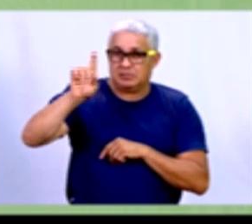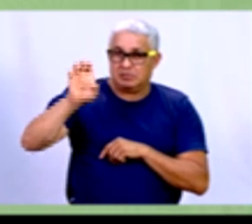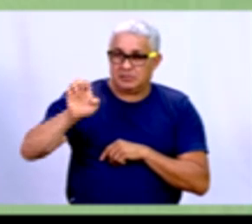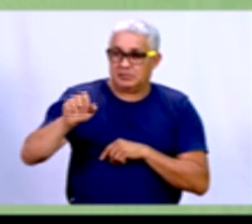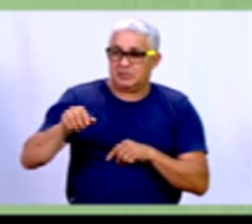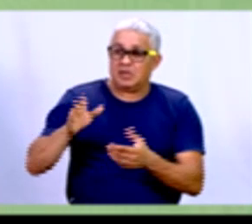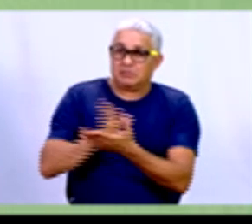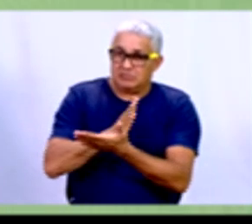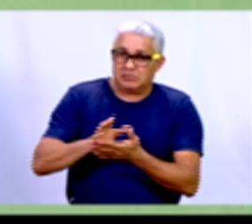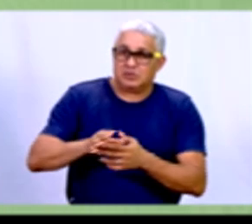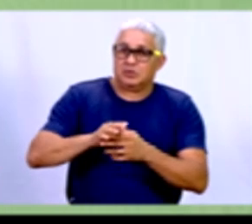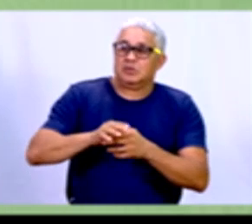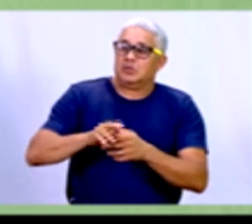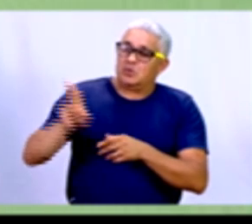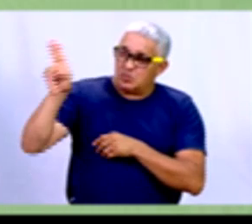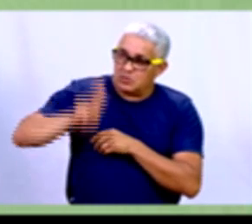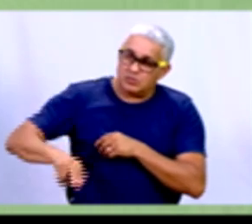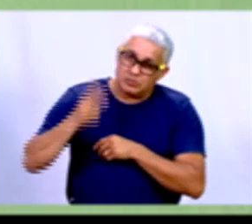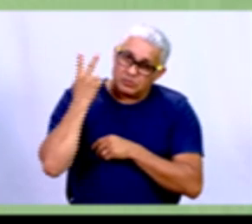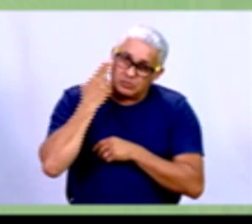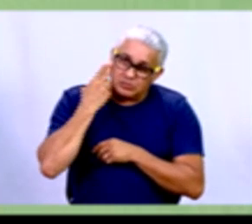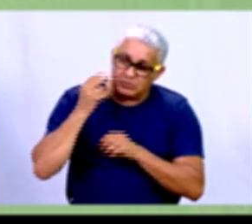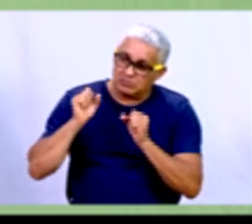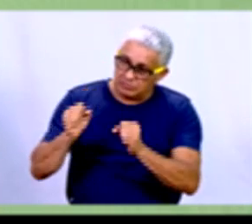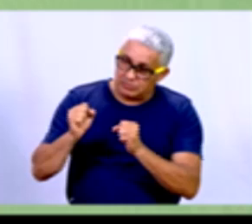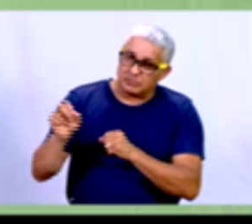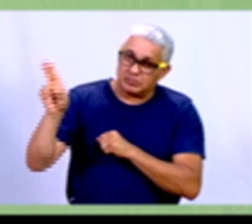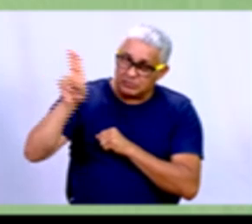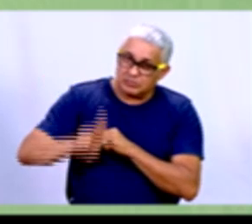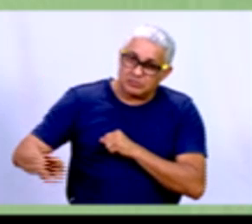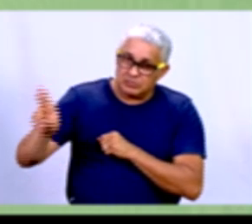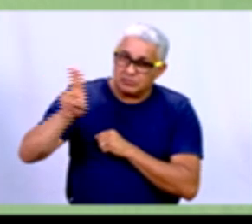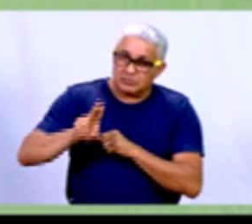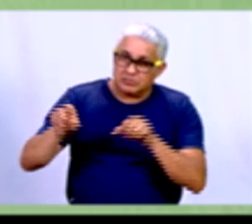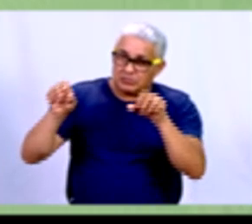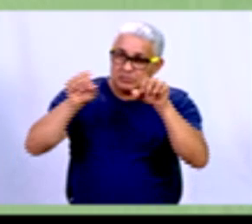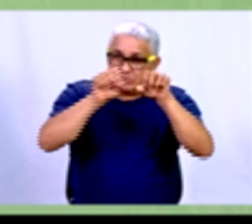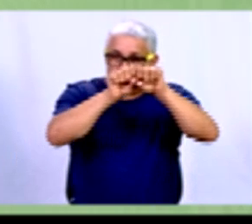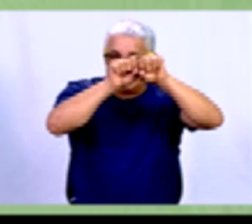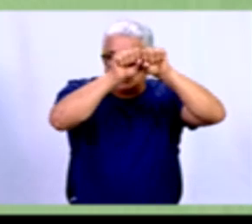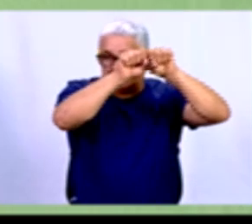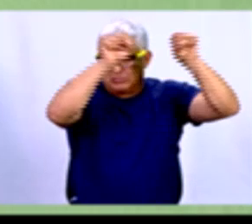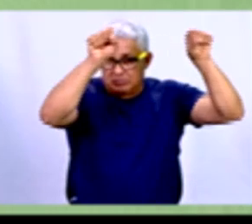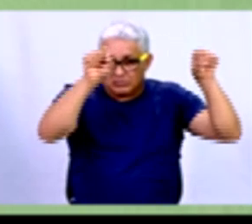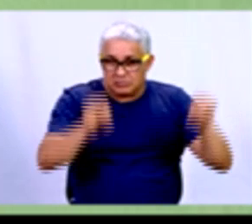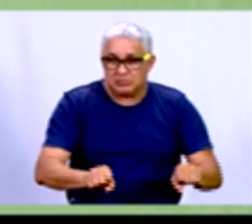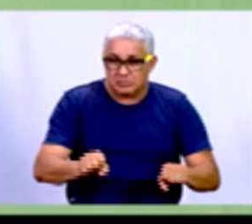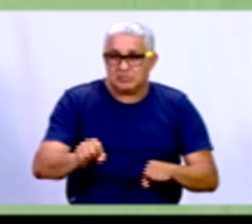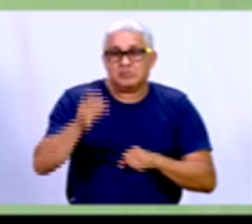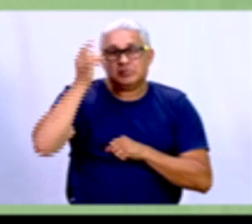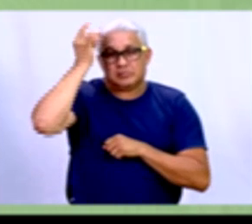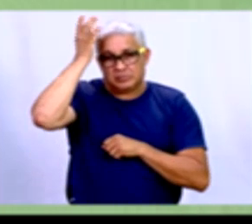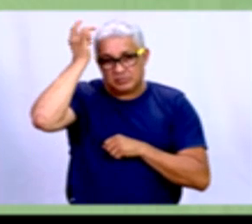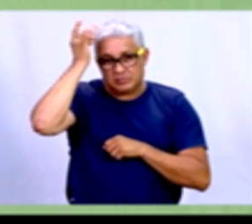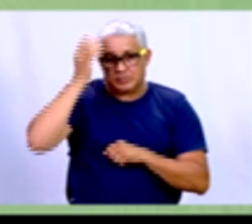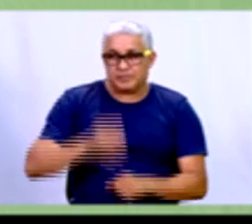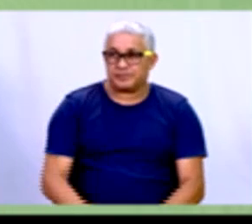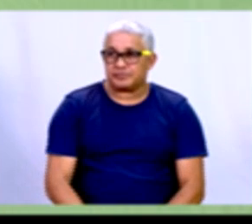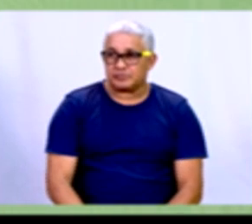usuários, inclusive os usuários mais comuns, possam utilizar o sistema de forma fácil.